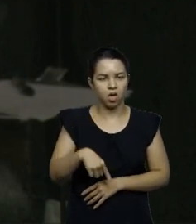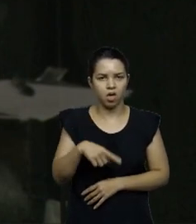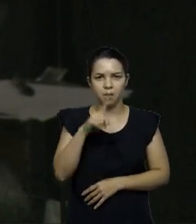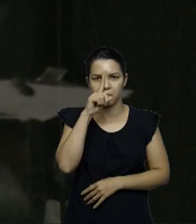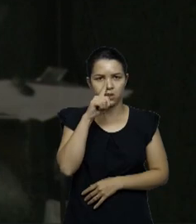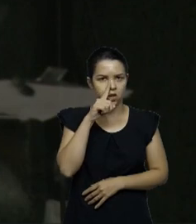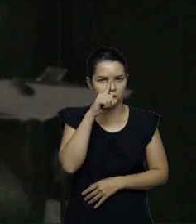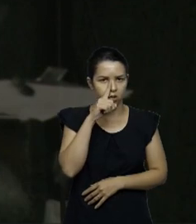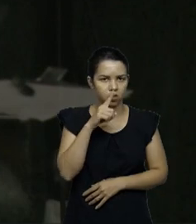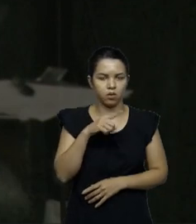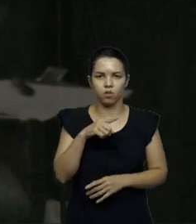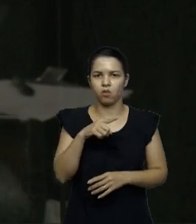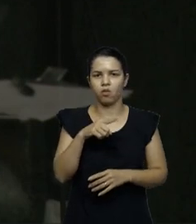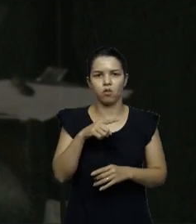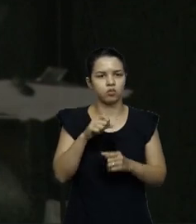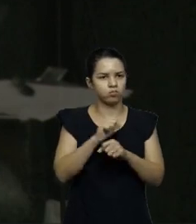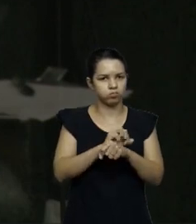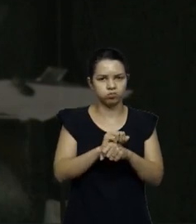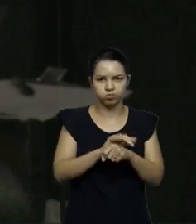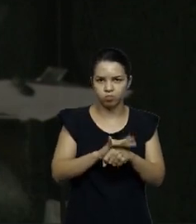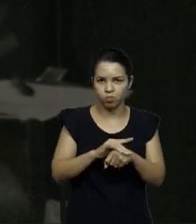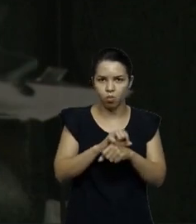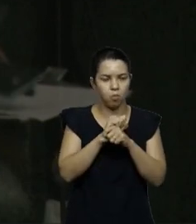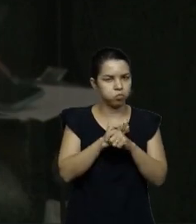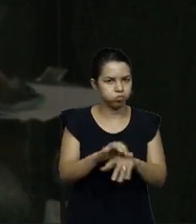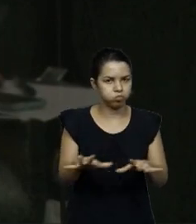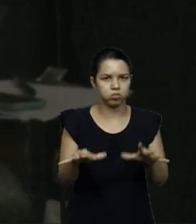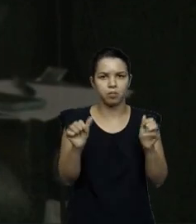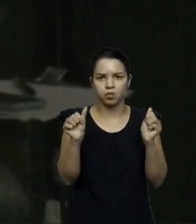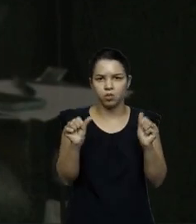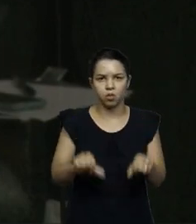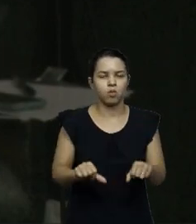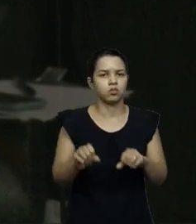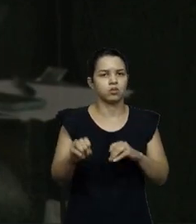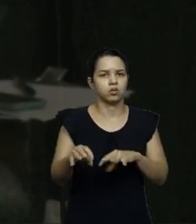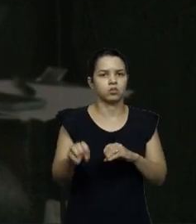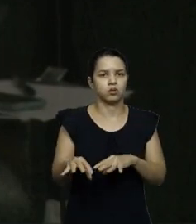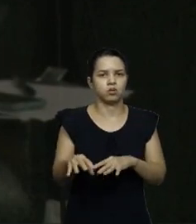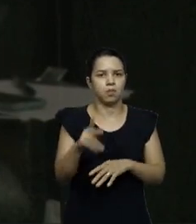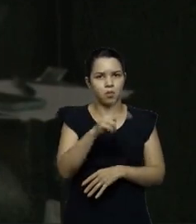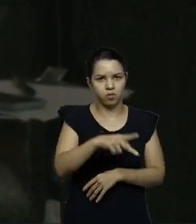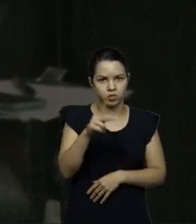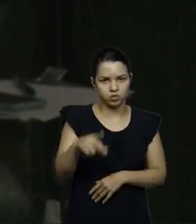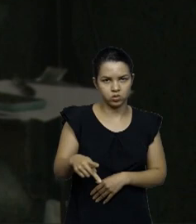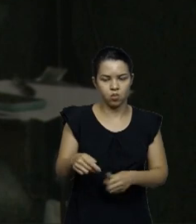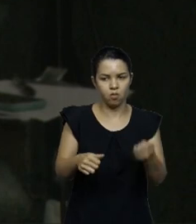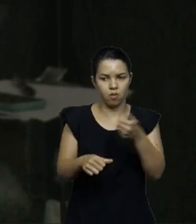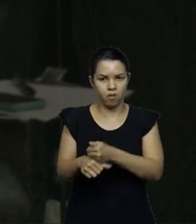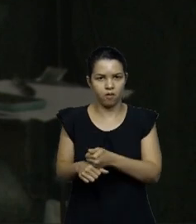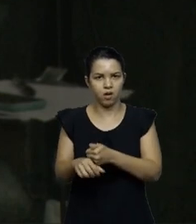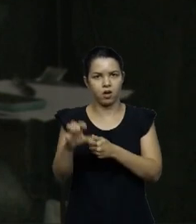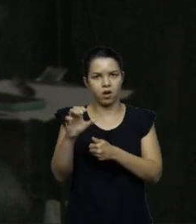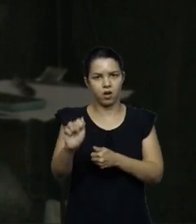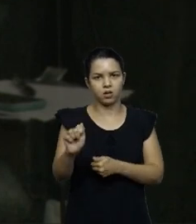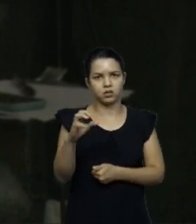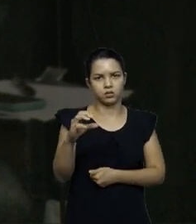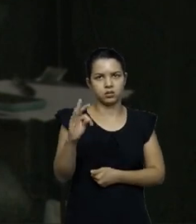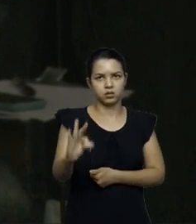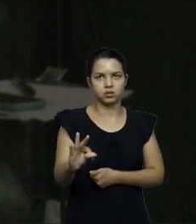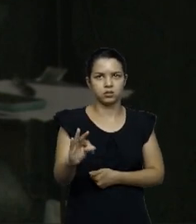que apareceu na educação Catarinense e não é o professor que tá na vaga do act mas é a sistemática